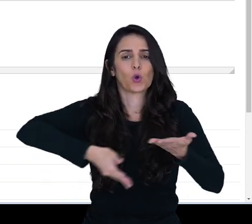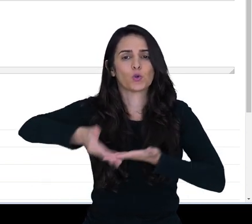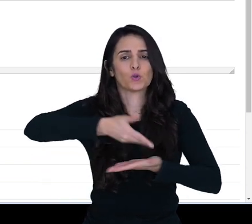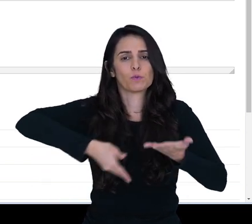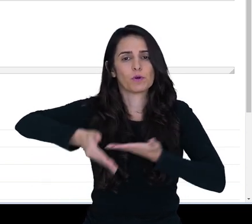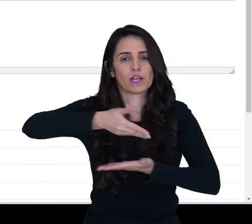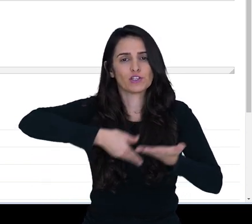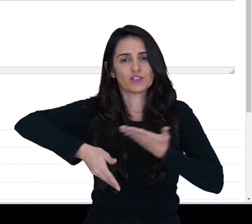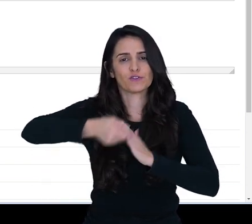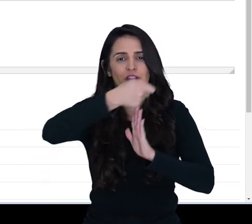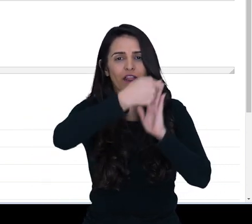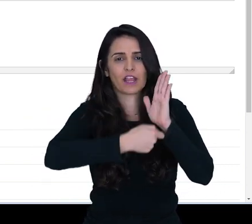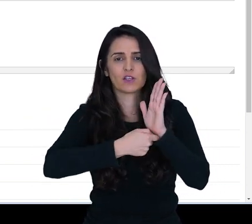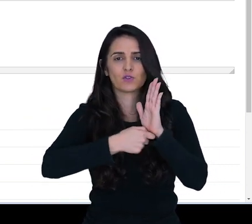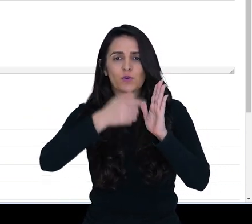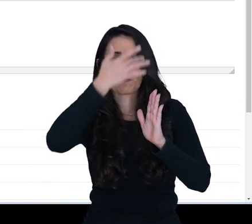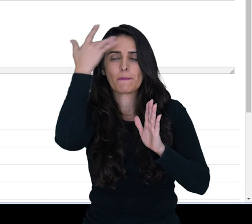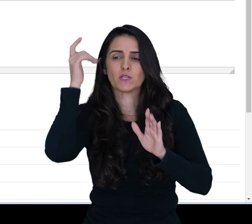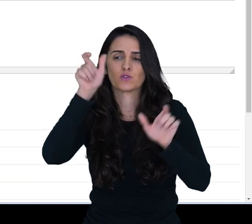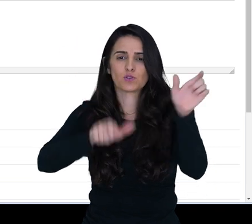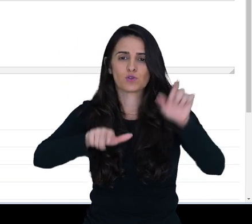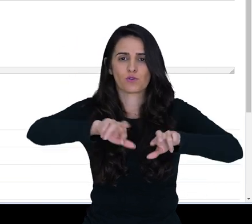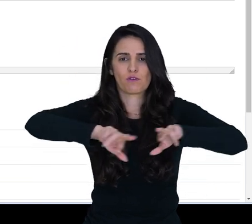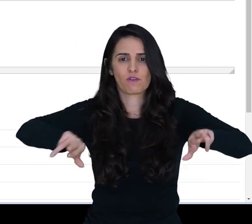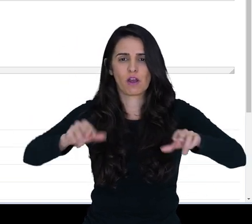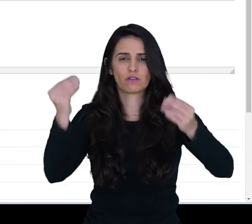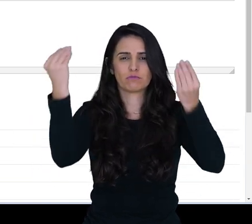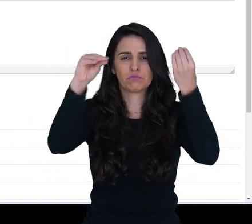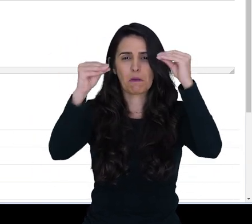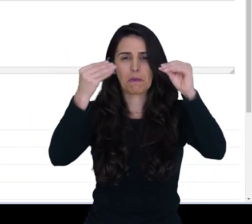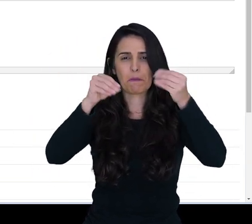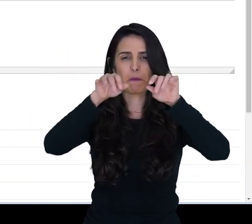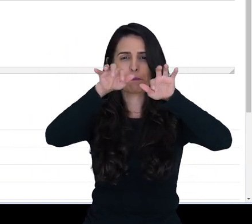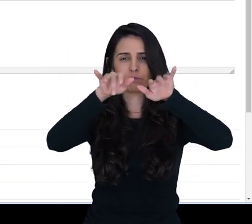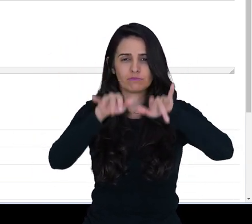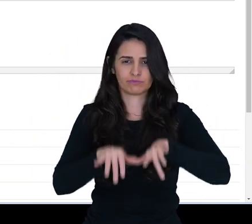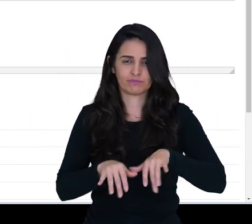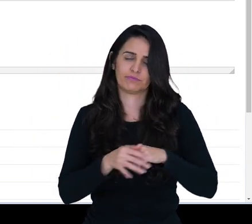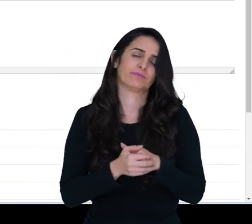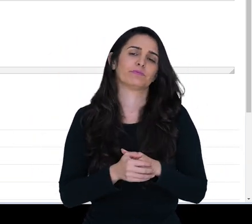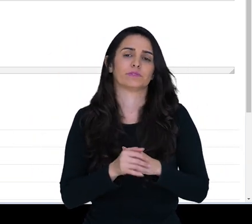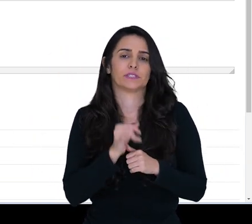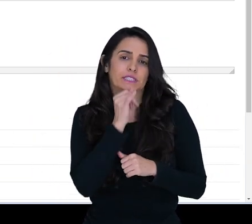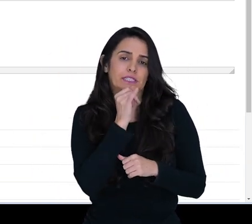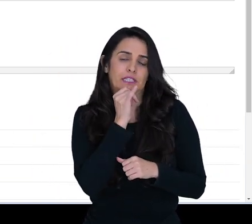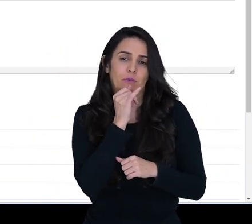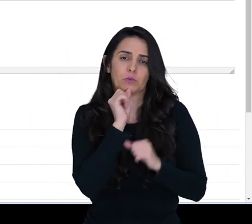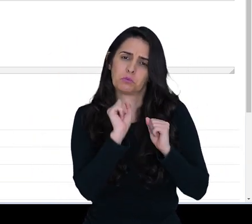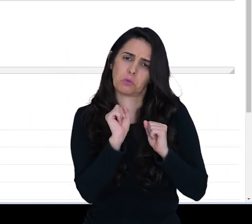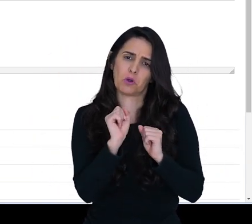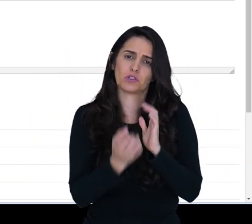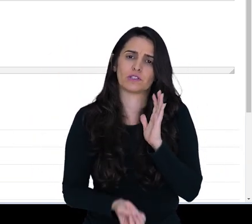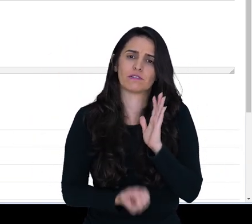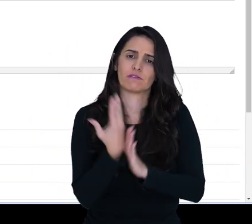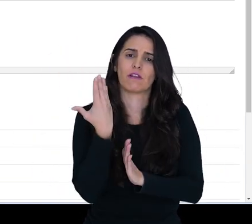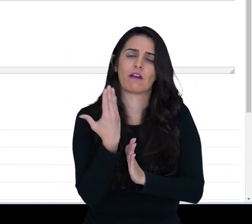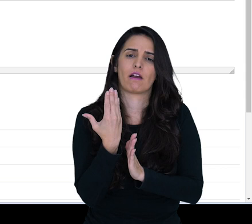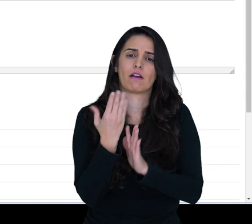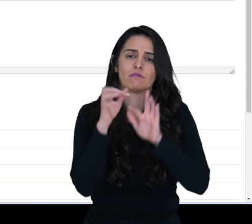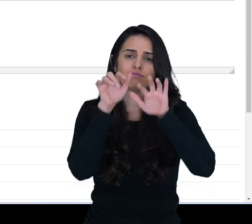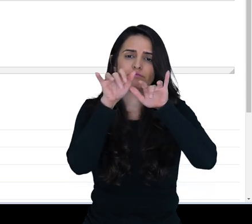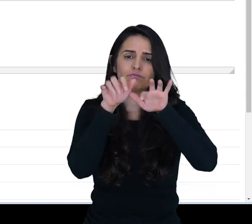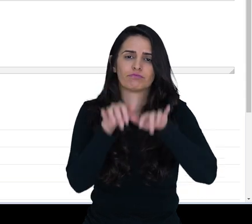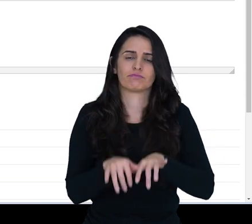colaborativa de texto Então você pode utilizar por exemplo para a criação